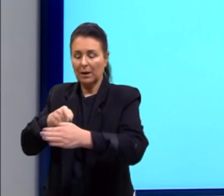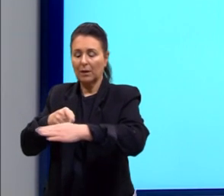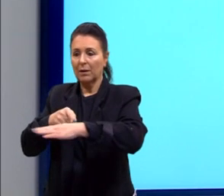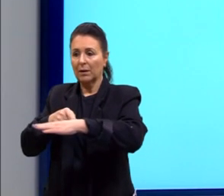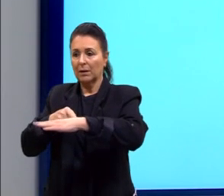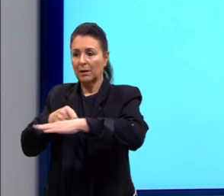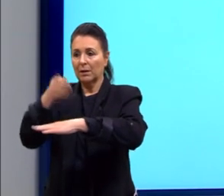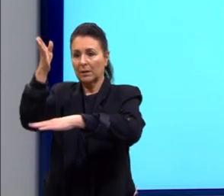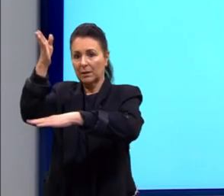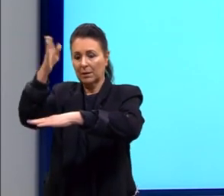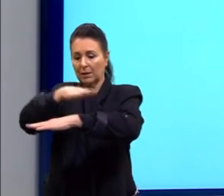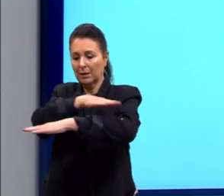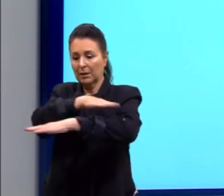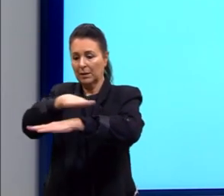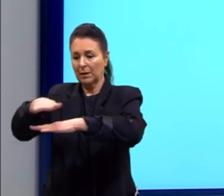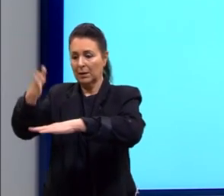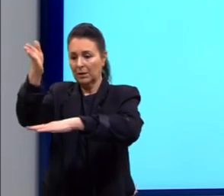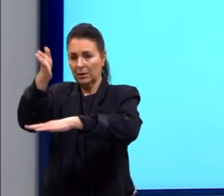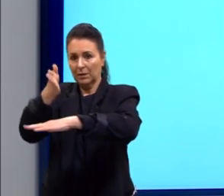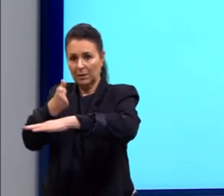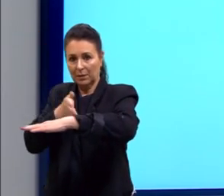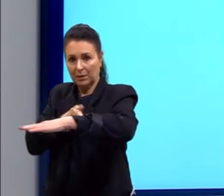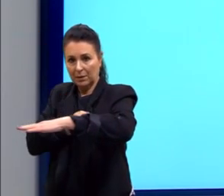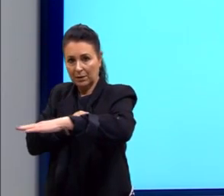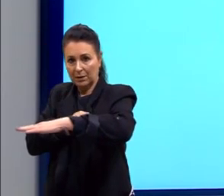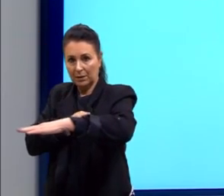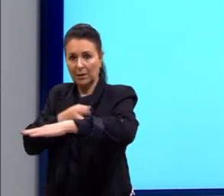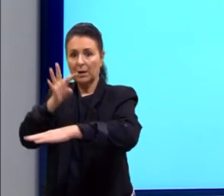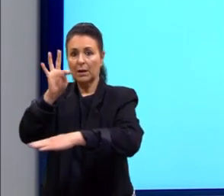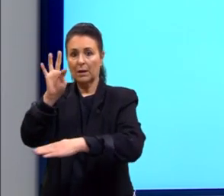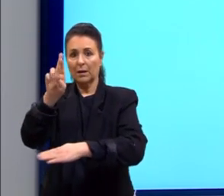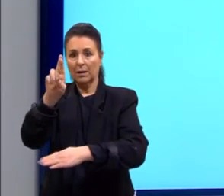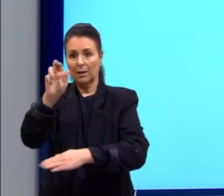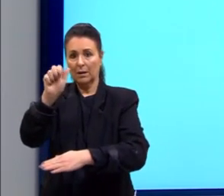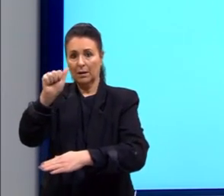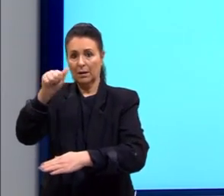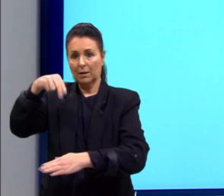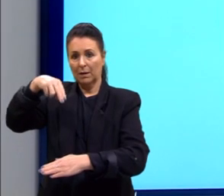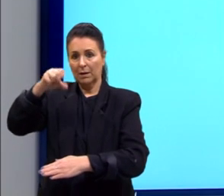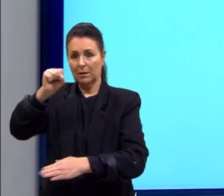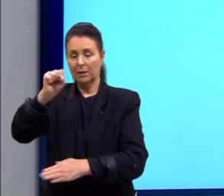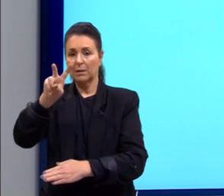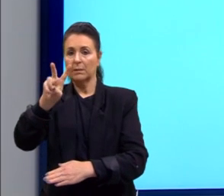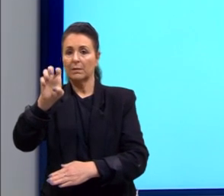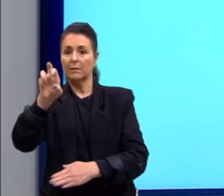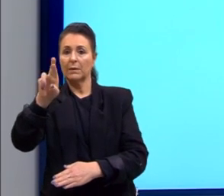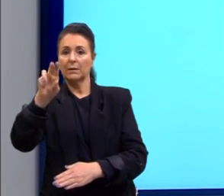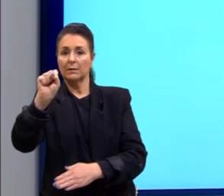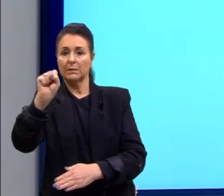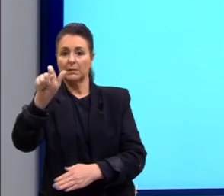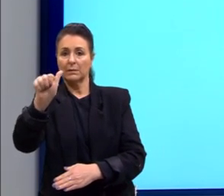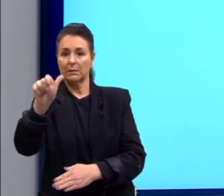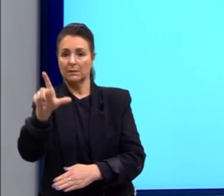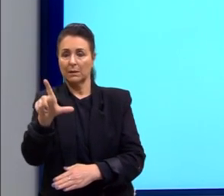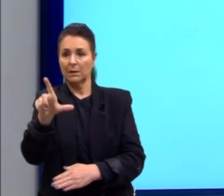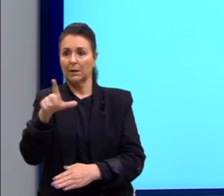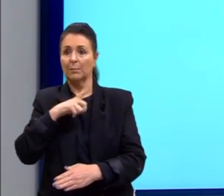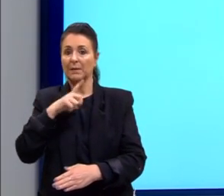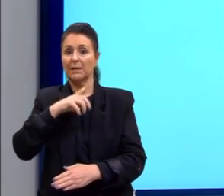corta as retas paralelas é chamada de transversal e as retas